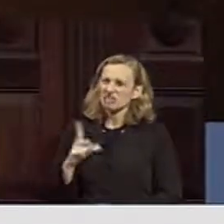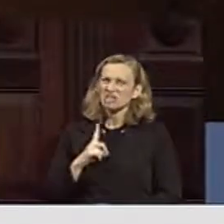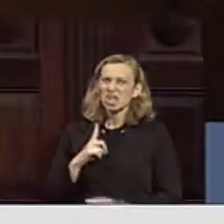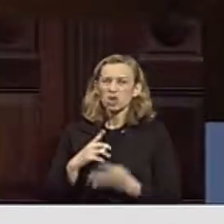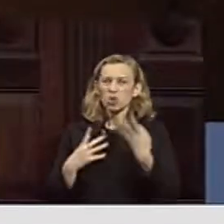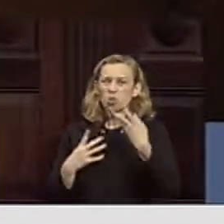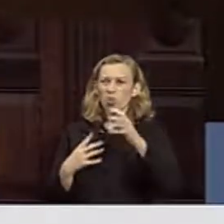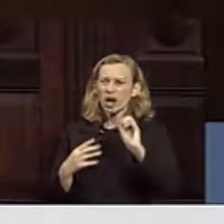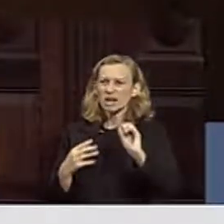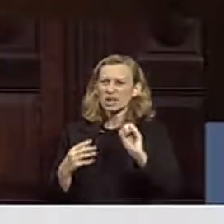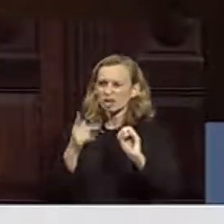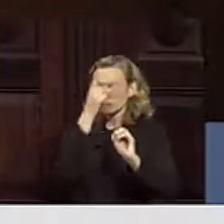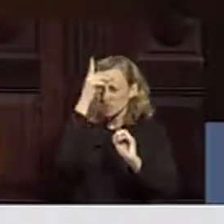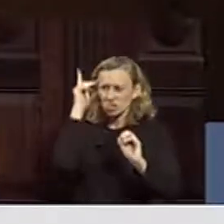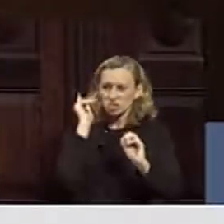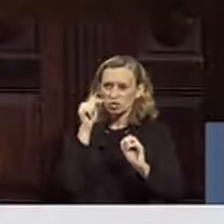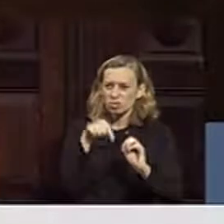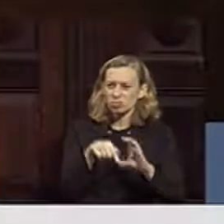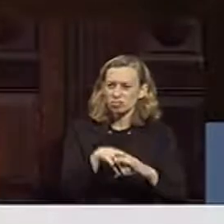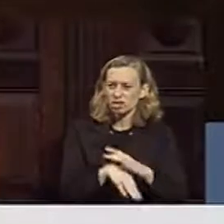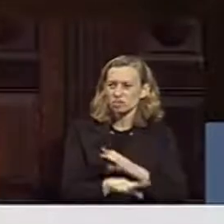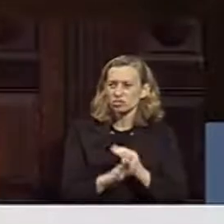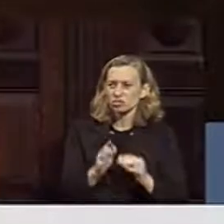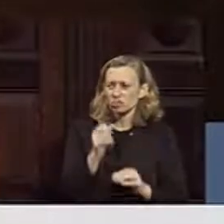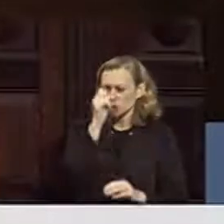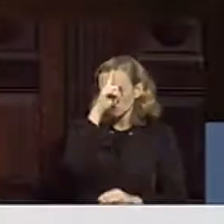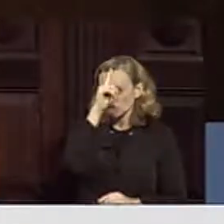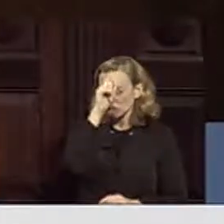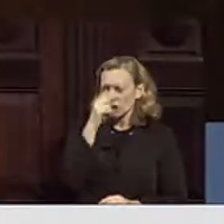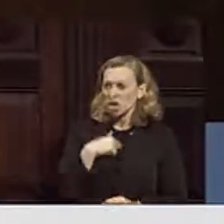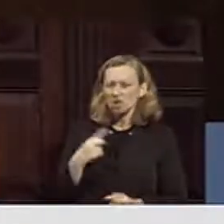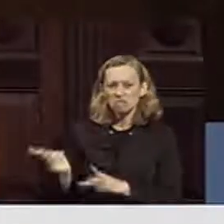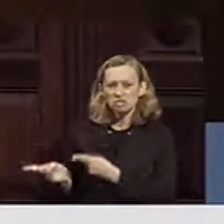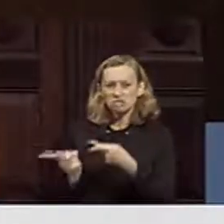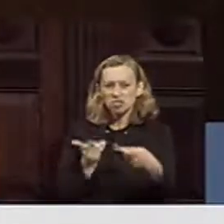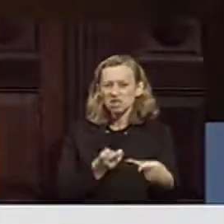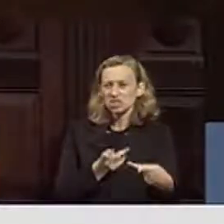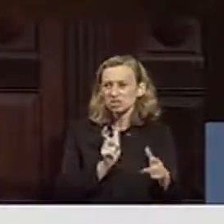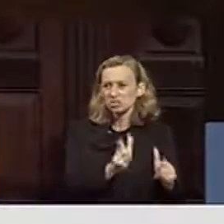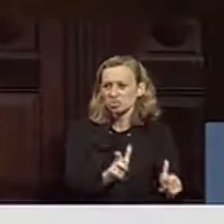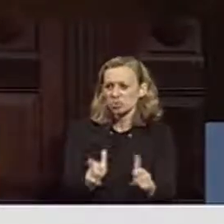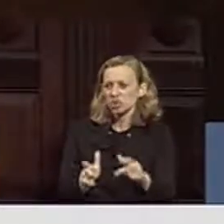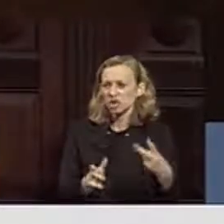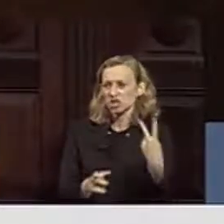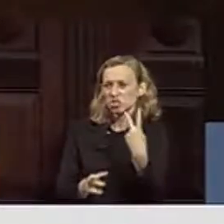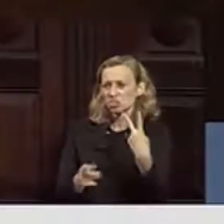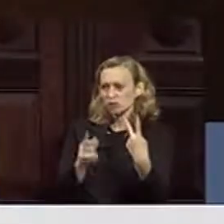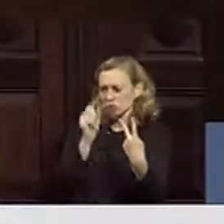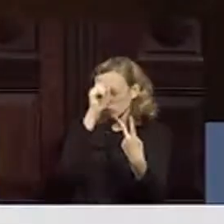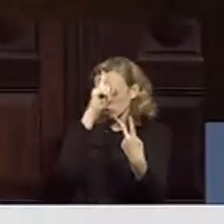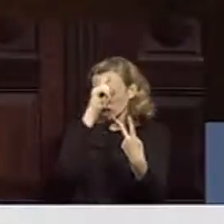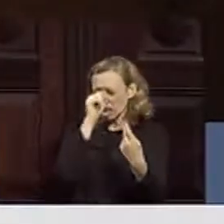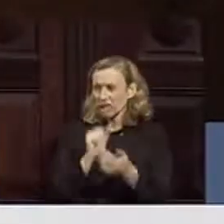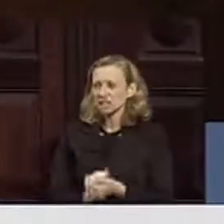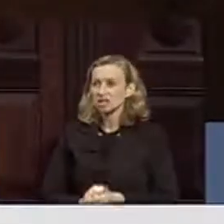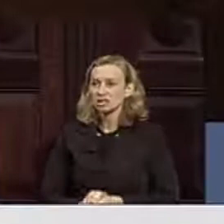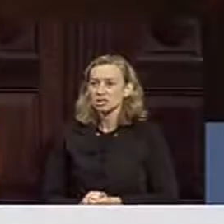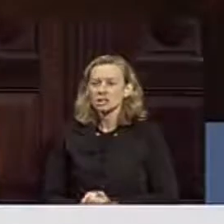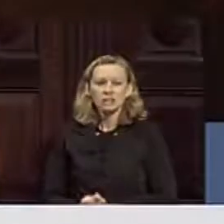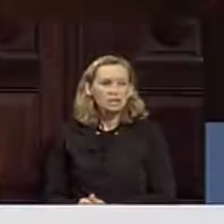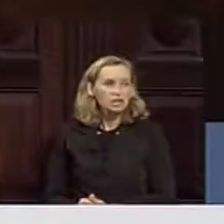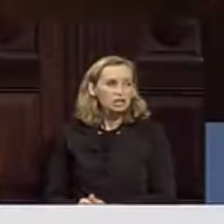uma visita acompanhado com os vereadores Paulo Eduardo e Talíria Petroni do município de Niterói. Nós encontramos,